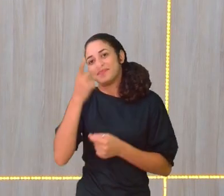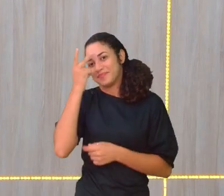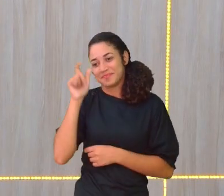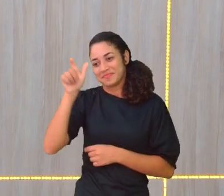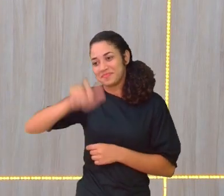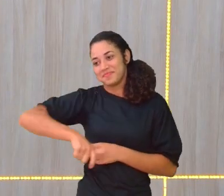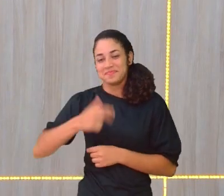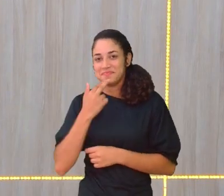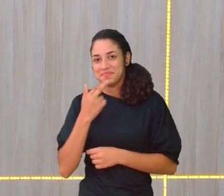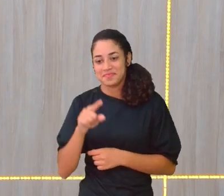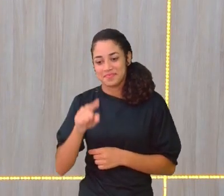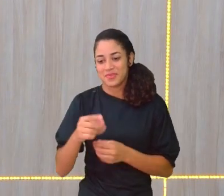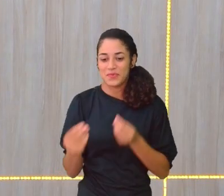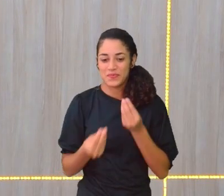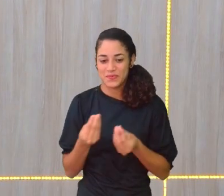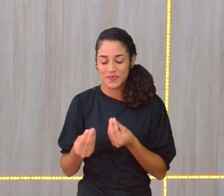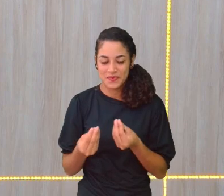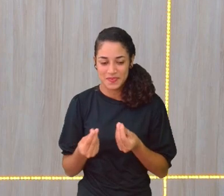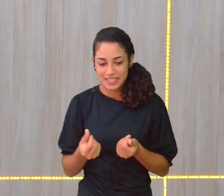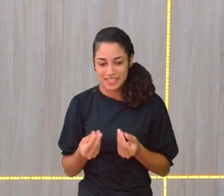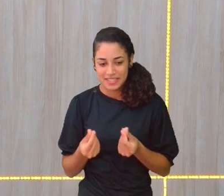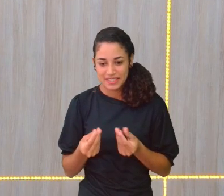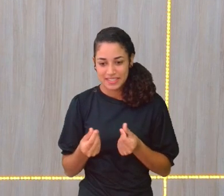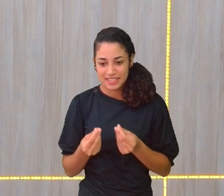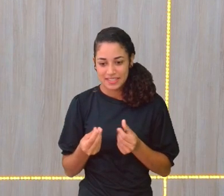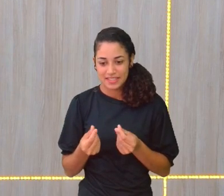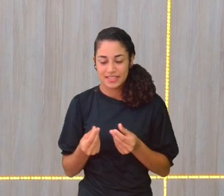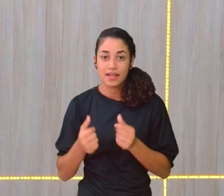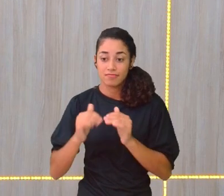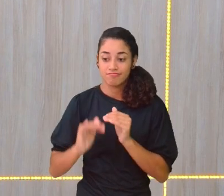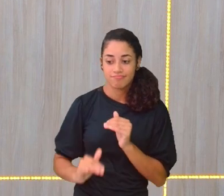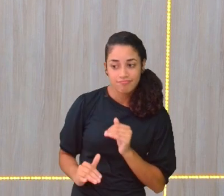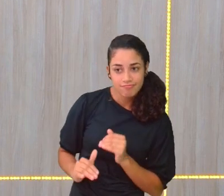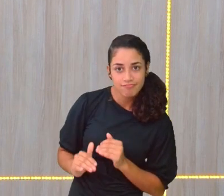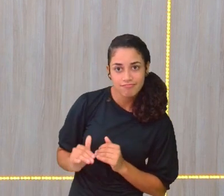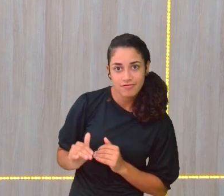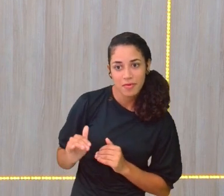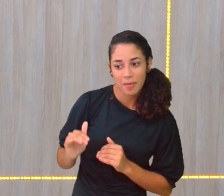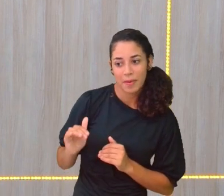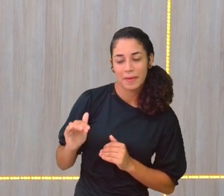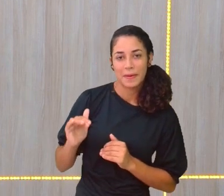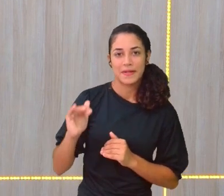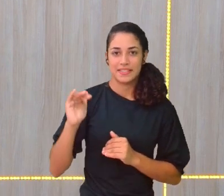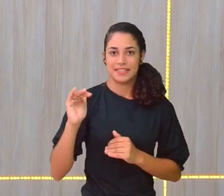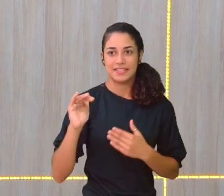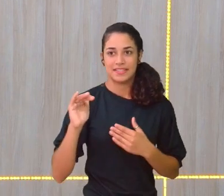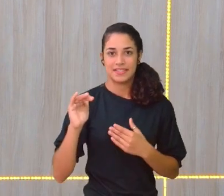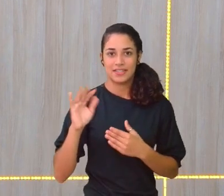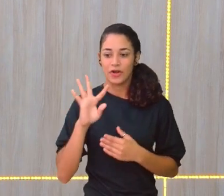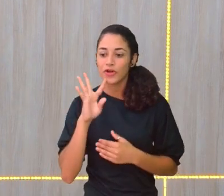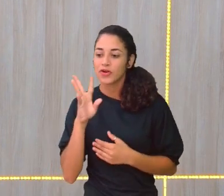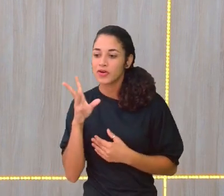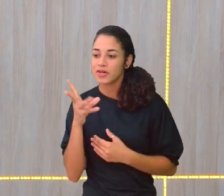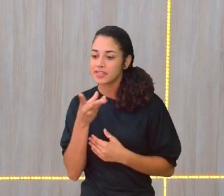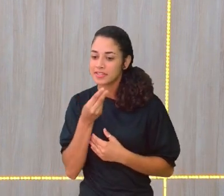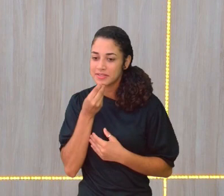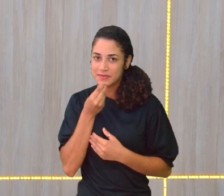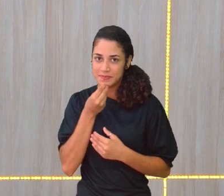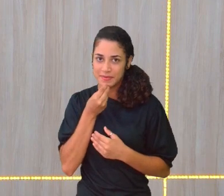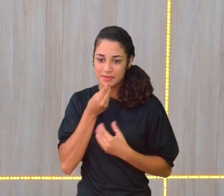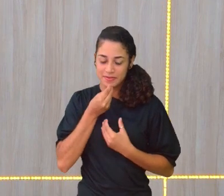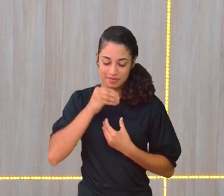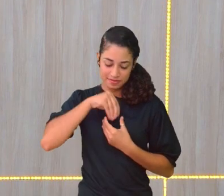eles construíram aí, não é? Essas orações dentro do conhecimento da